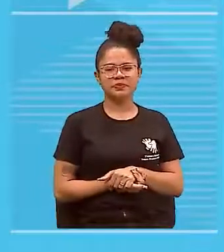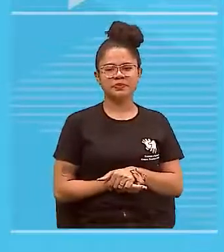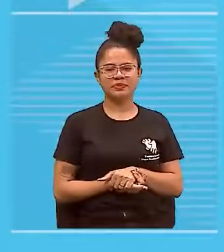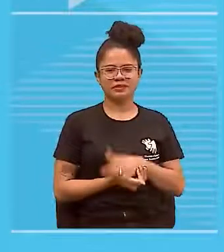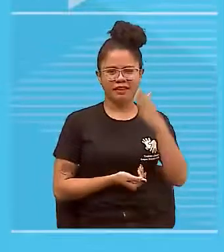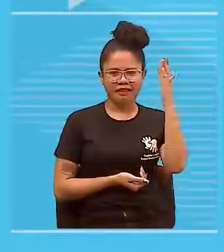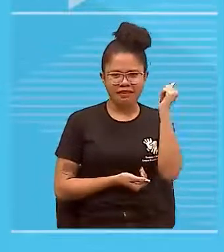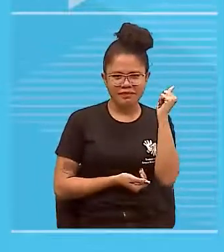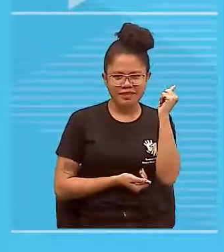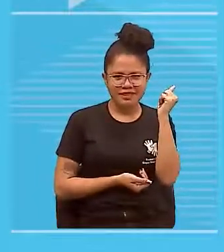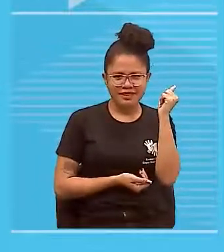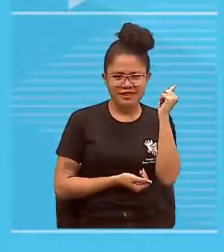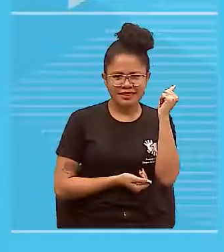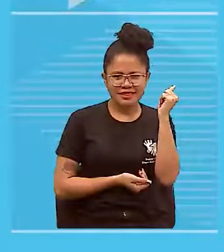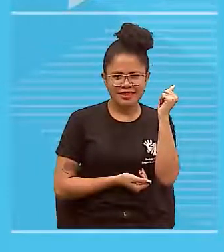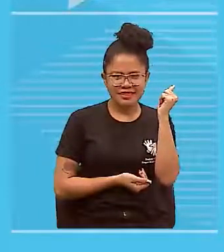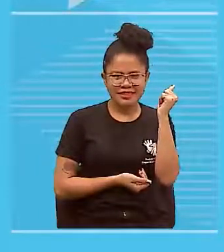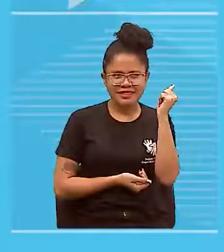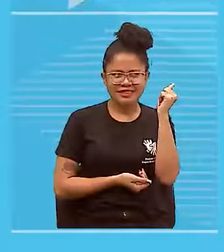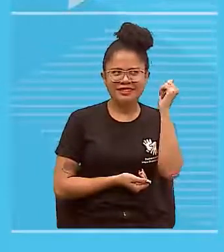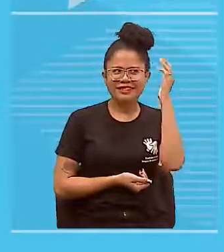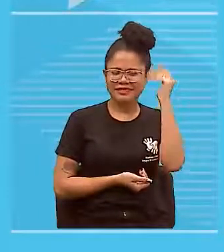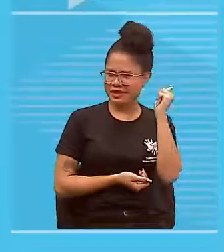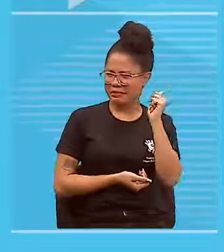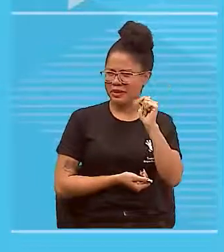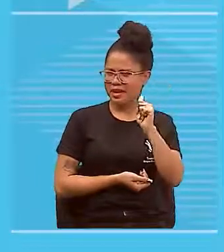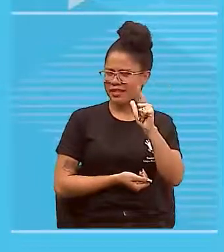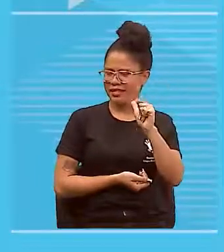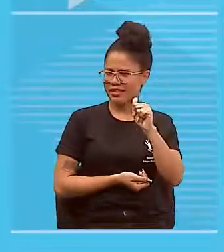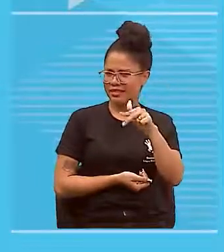sabe sabe